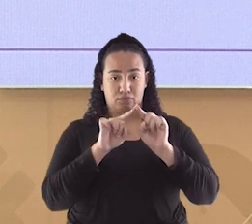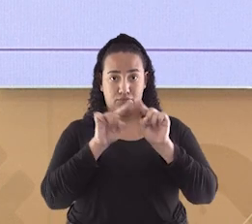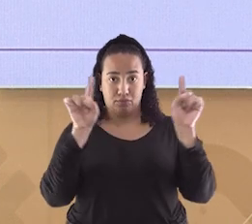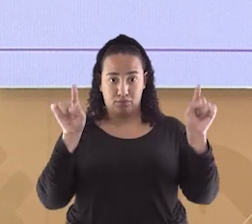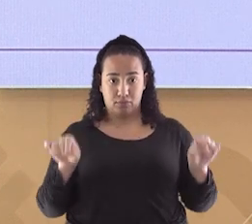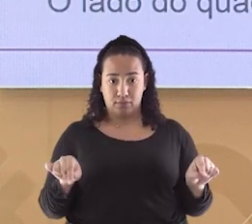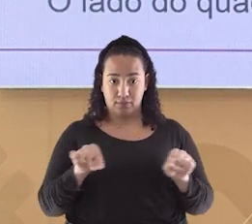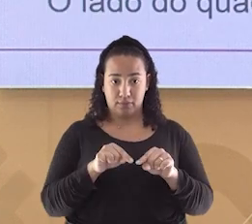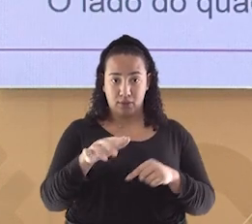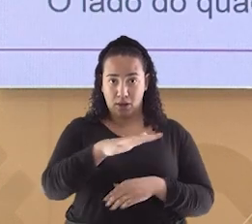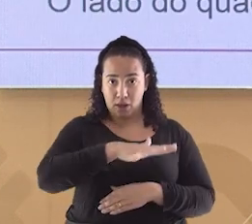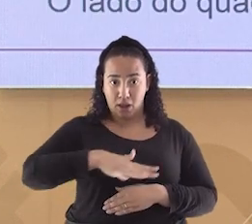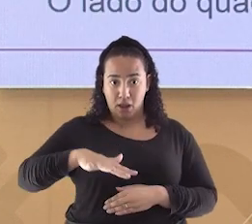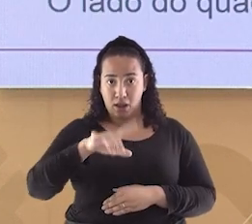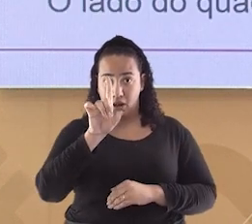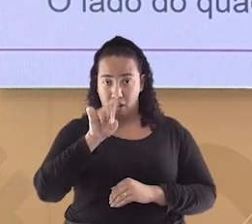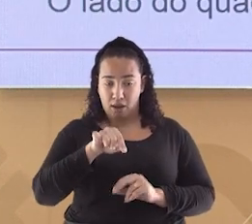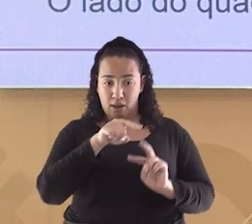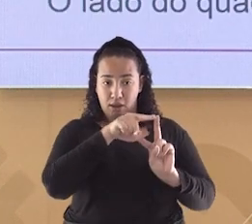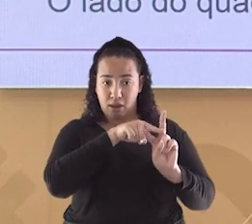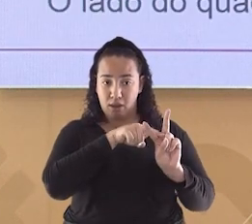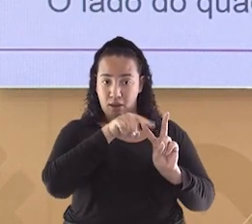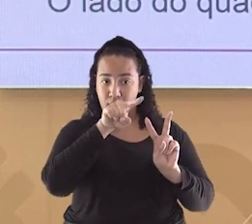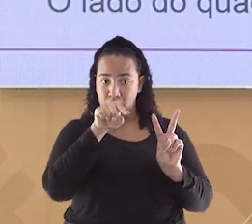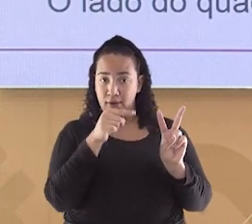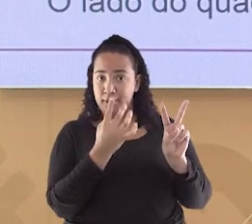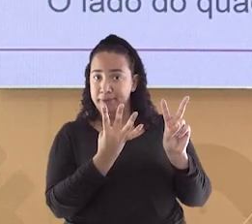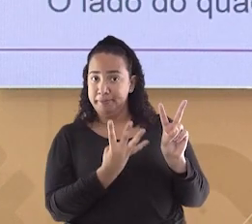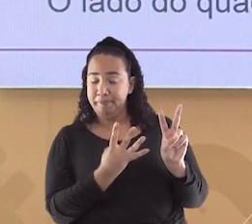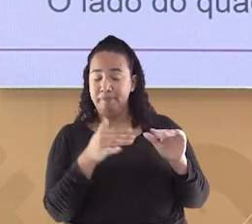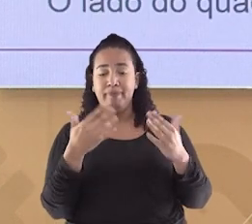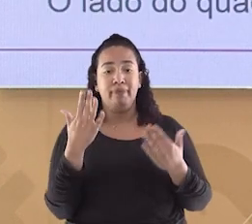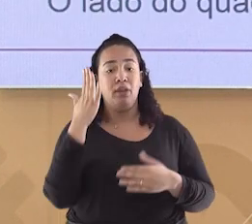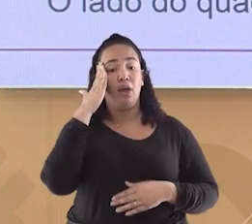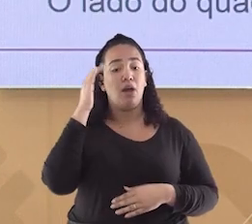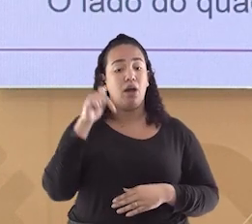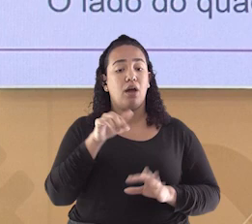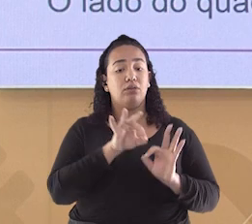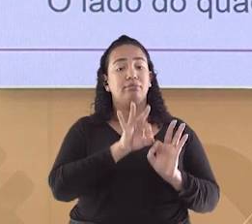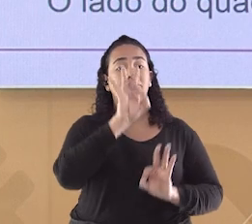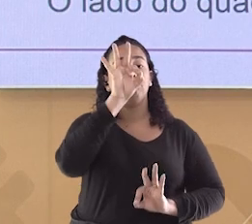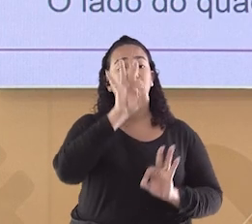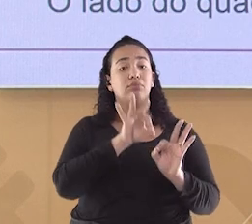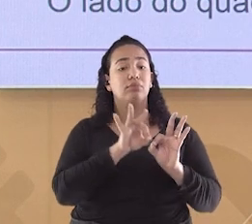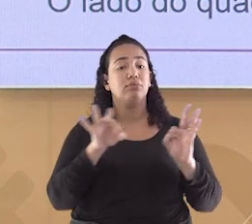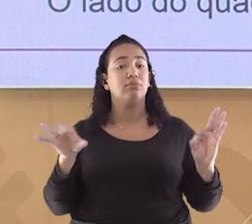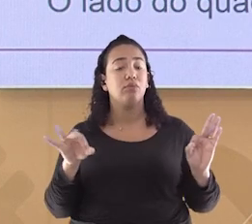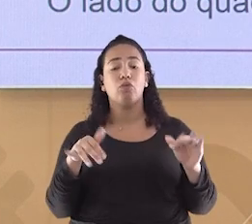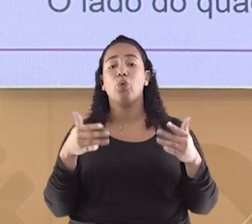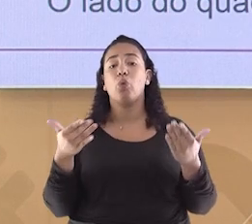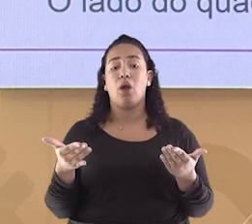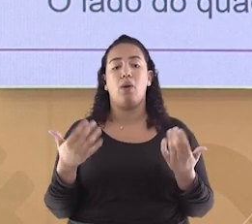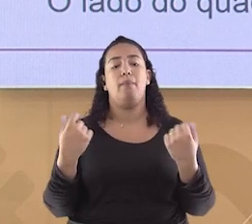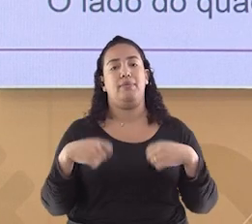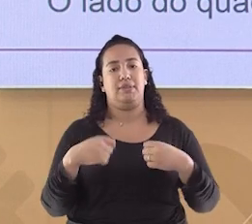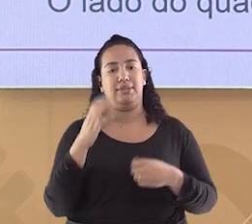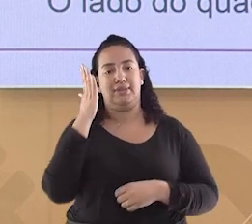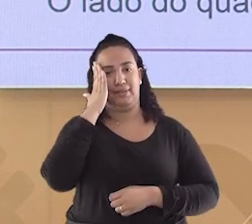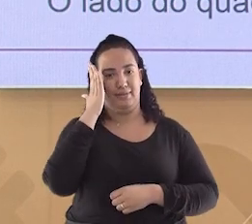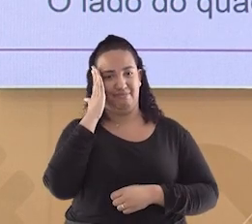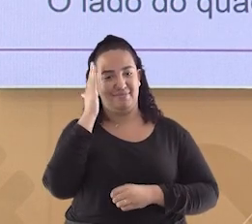Se a área de um quadrado é 4 centímetros quadrados, para saber a medida do lado desse